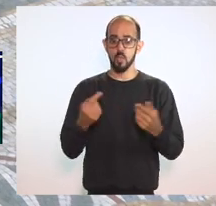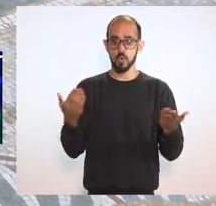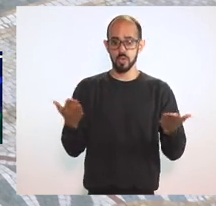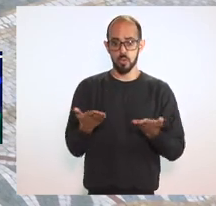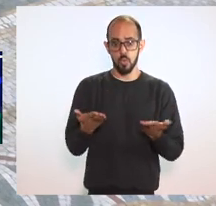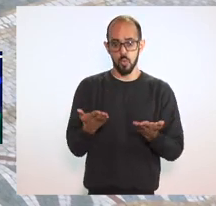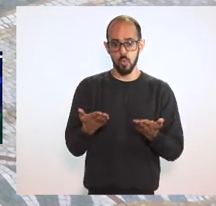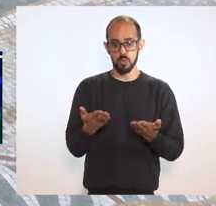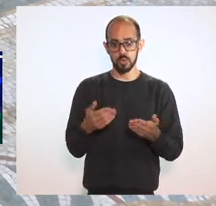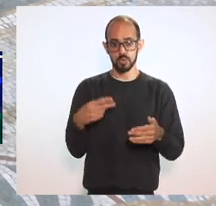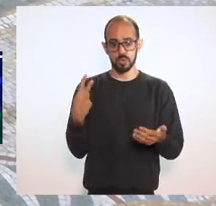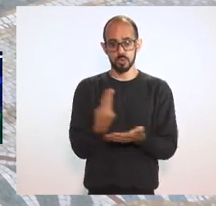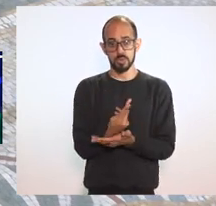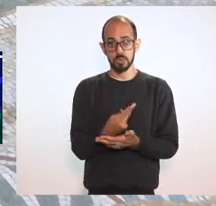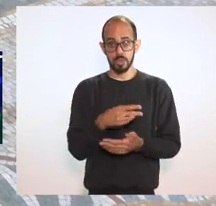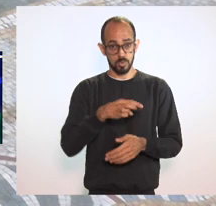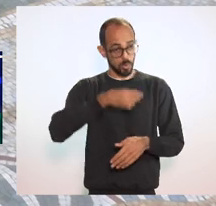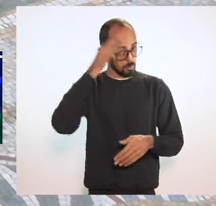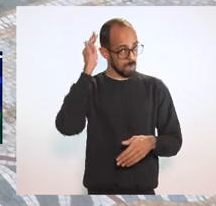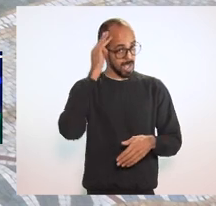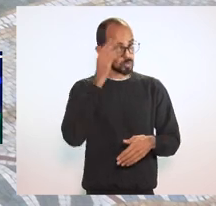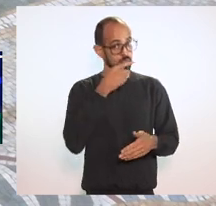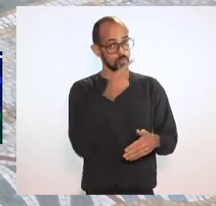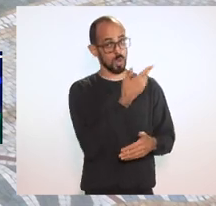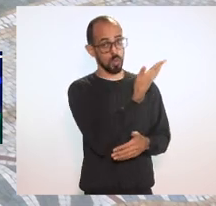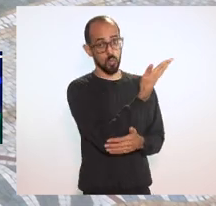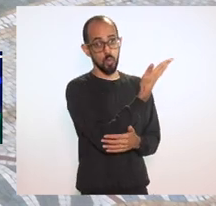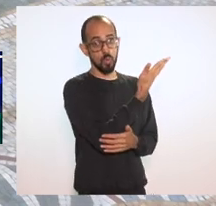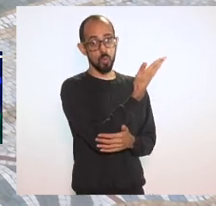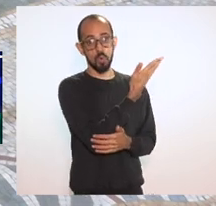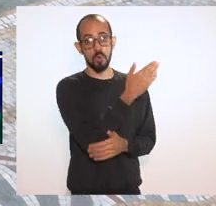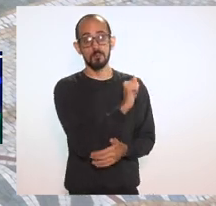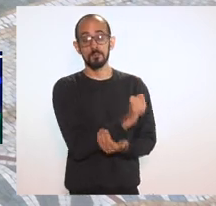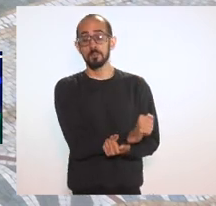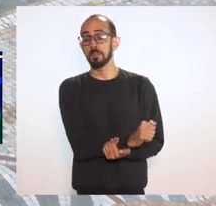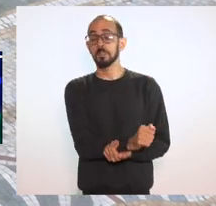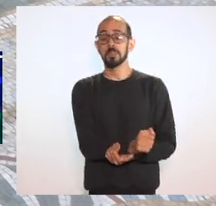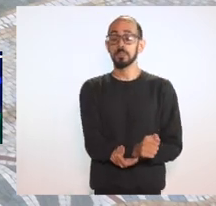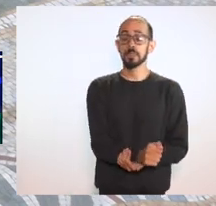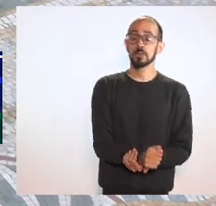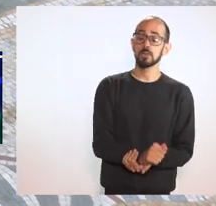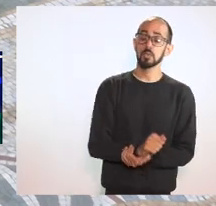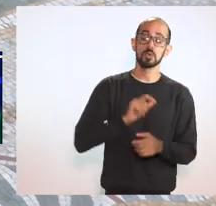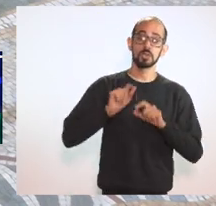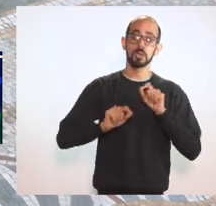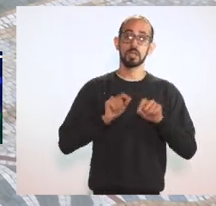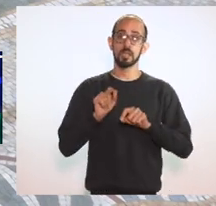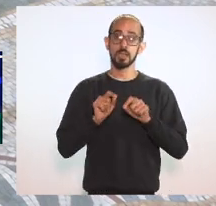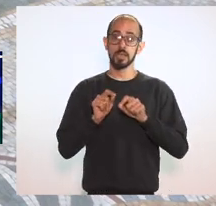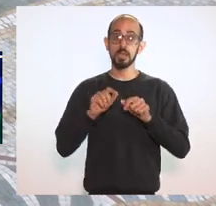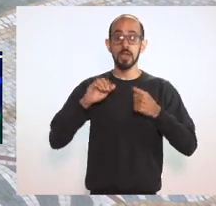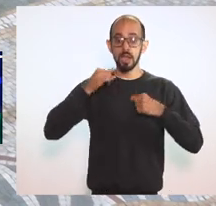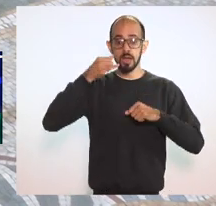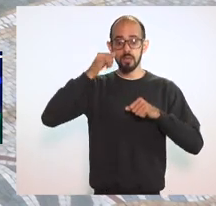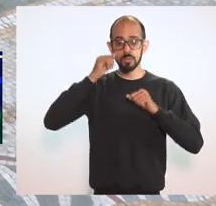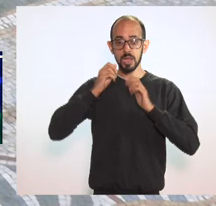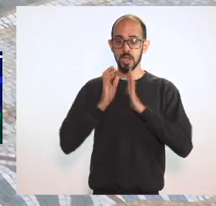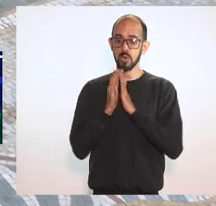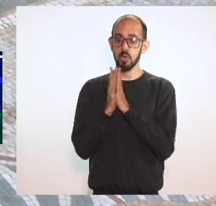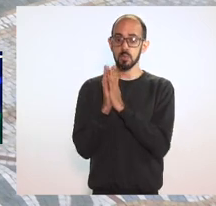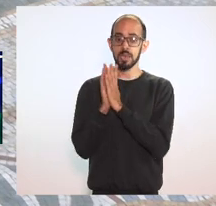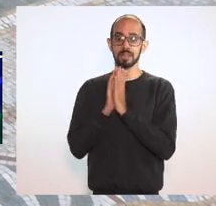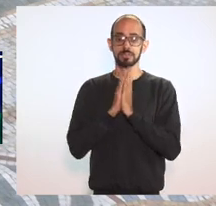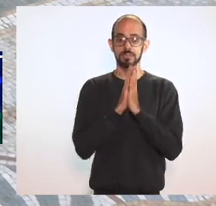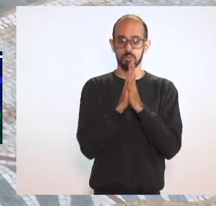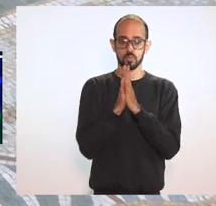como Deputado Márcio Pacheco falou não é lazer é para conter o aglomeração e a circulação de